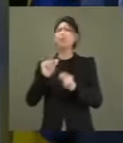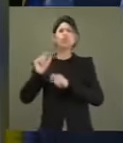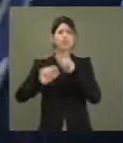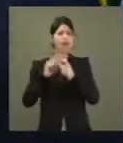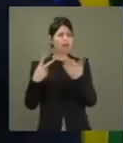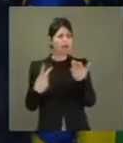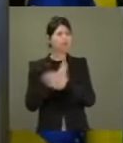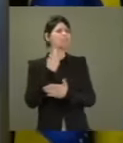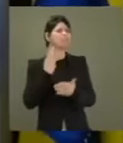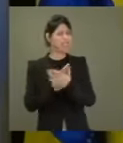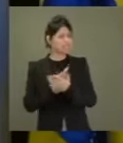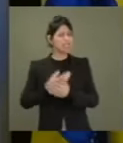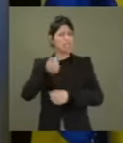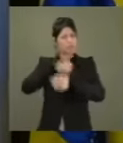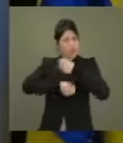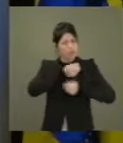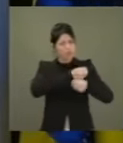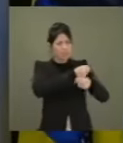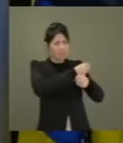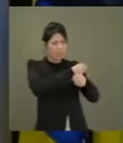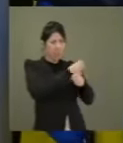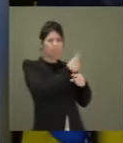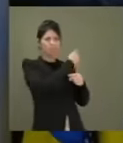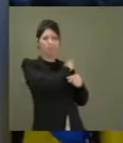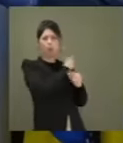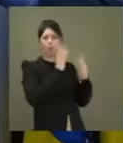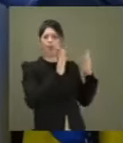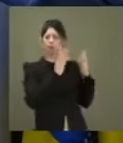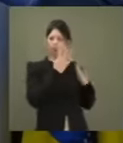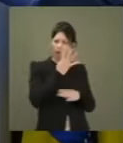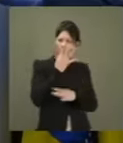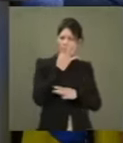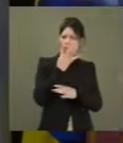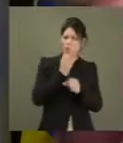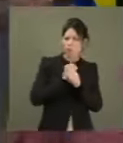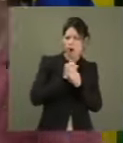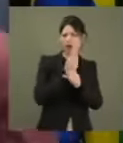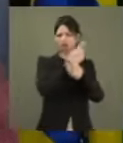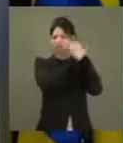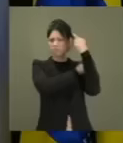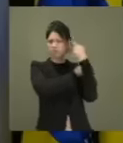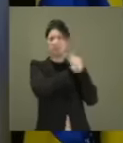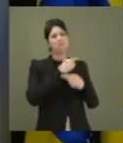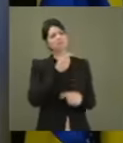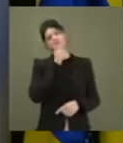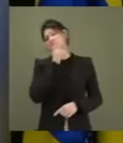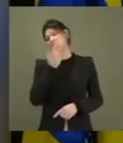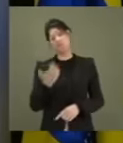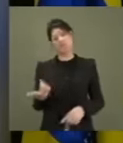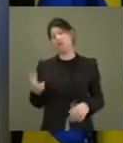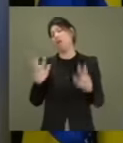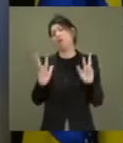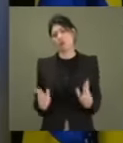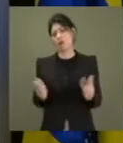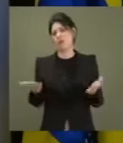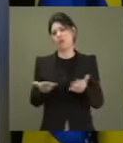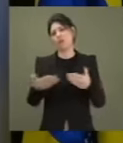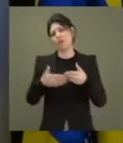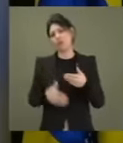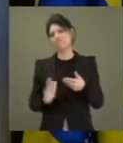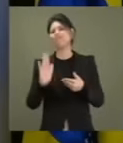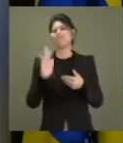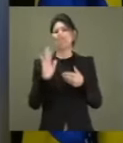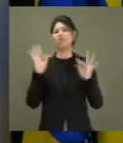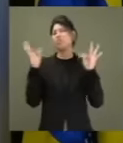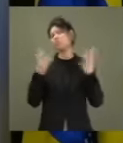pregava no ano passado, nesses últimos 4 anos, não vale para agora, é uma narrativa. Foi